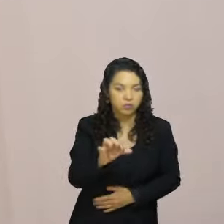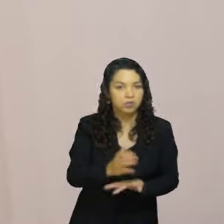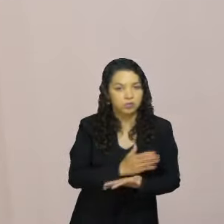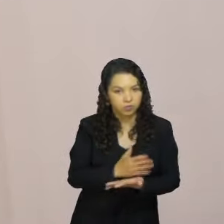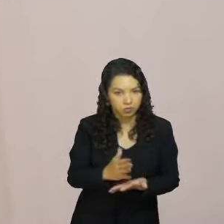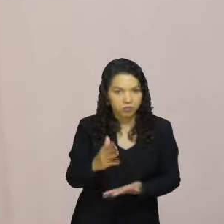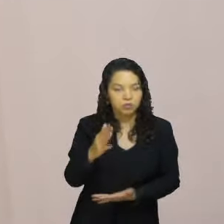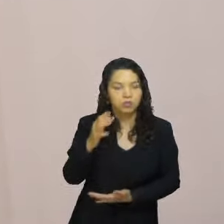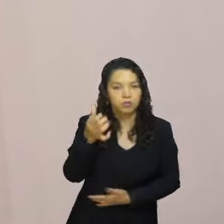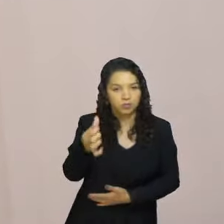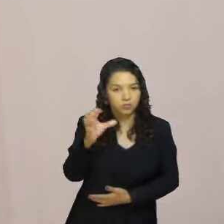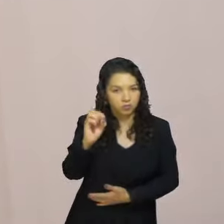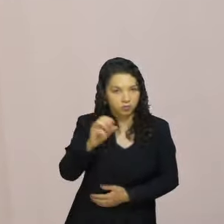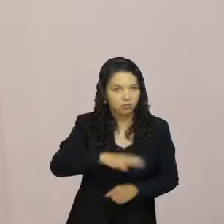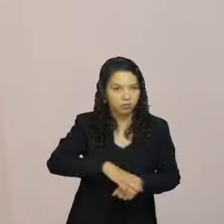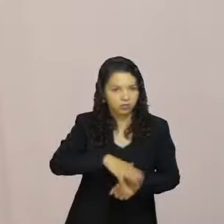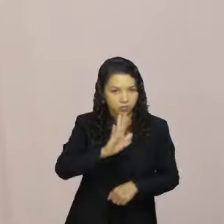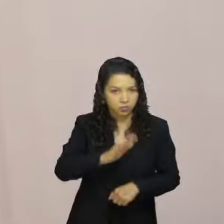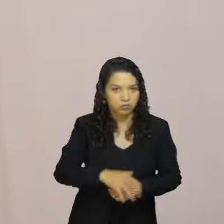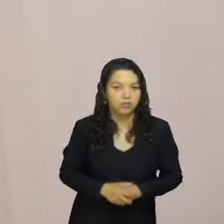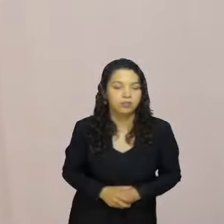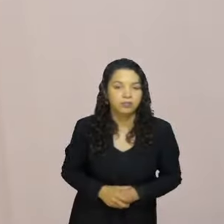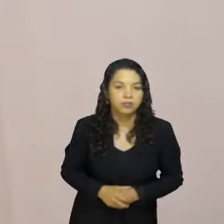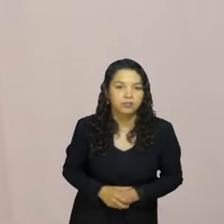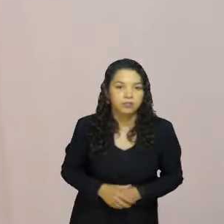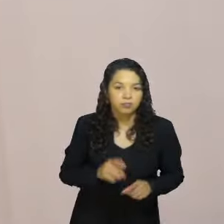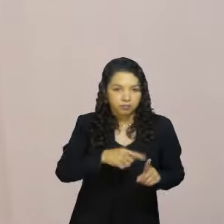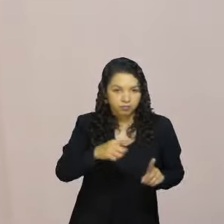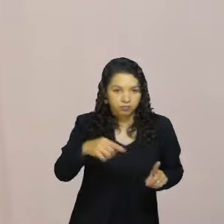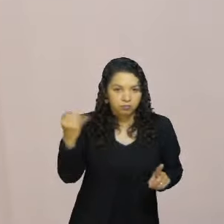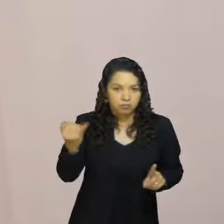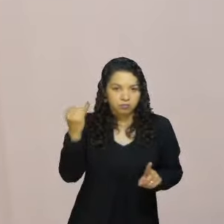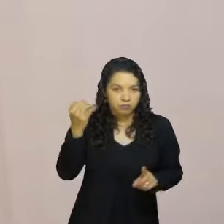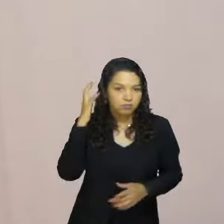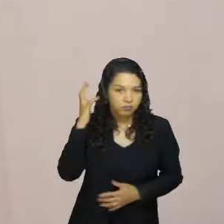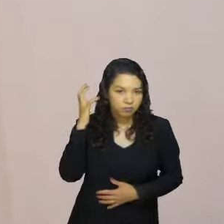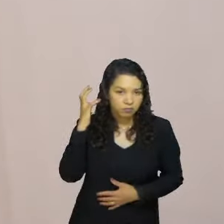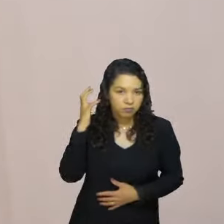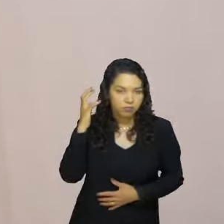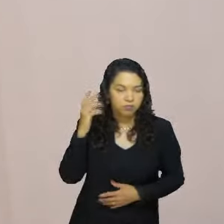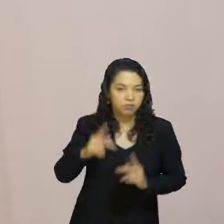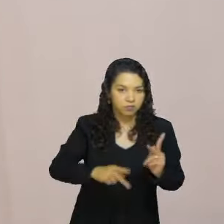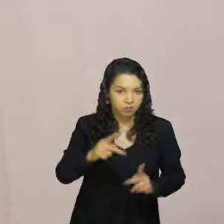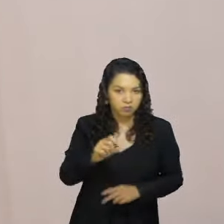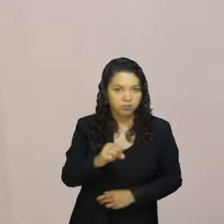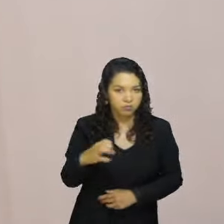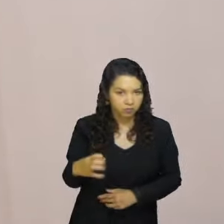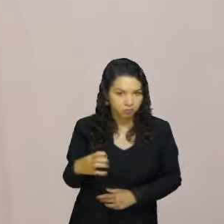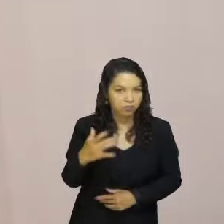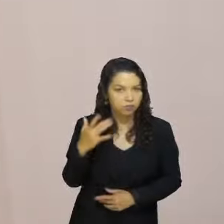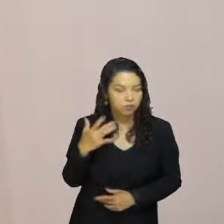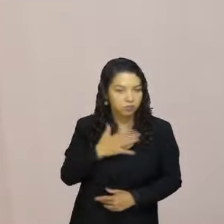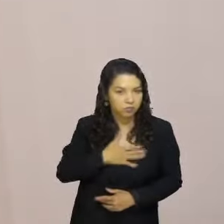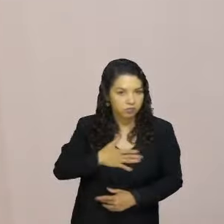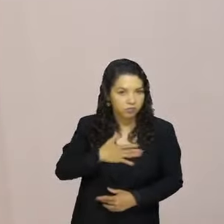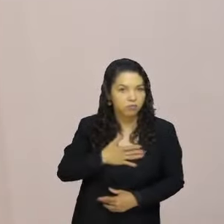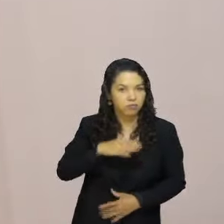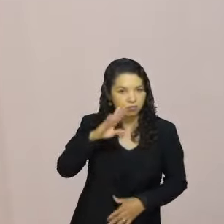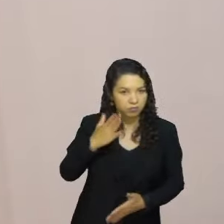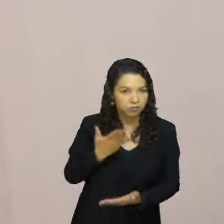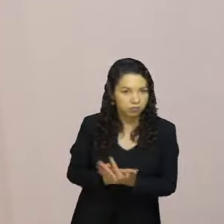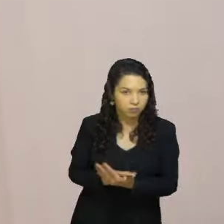mais. E o dado mais relevante apurado agora recentemente, o rádio é tido pelo catarinense como meio de comunicação mais confiável,